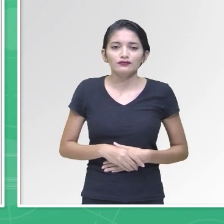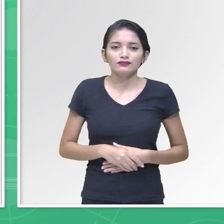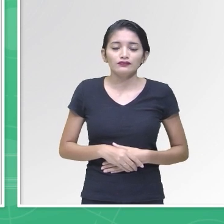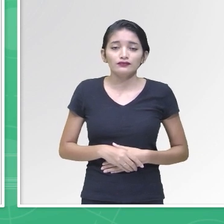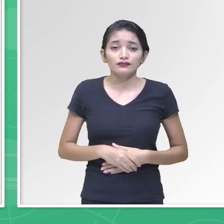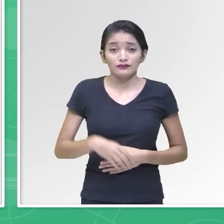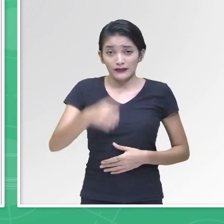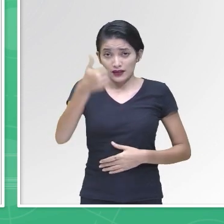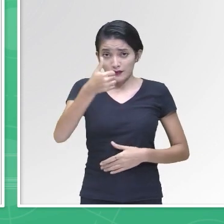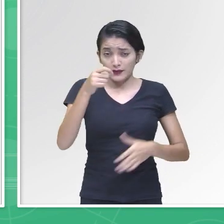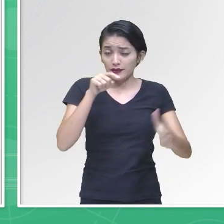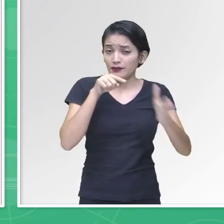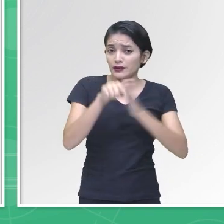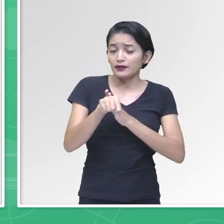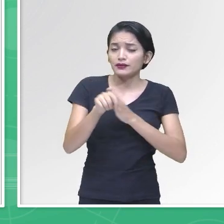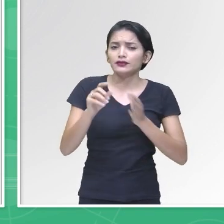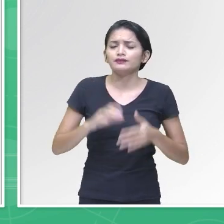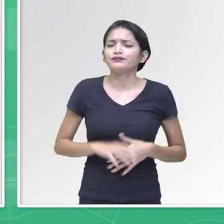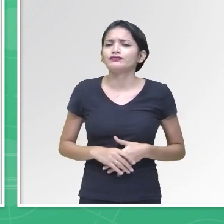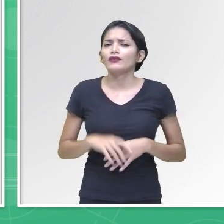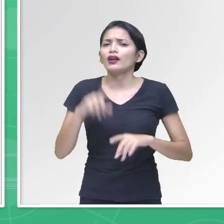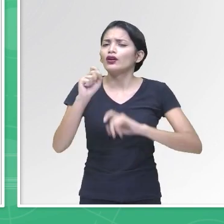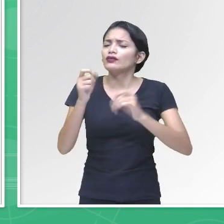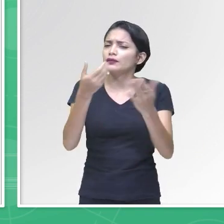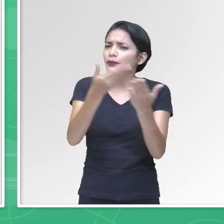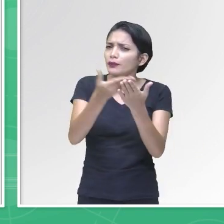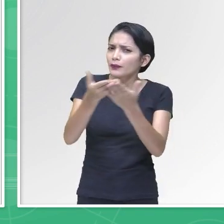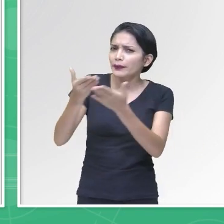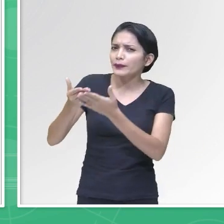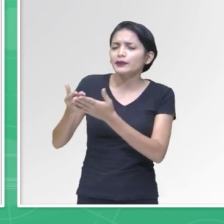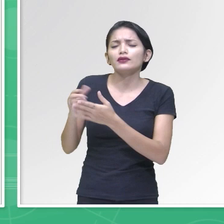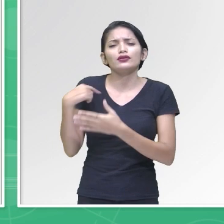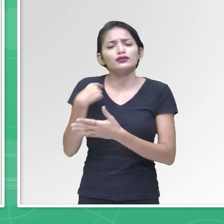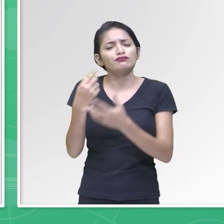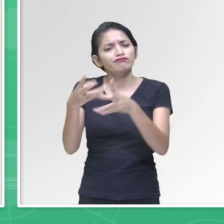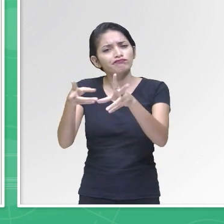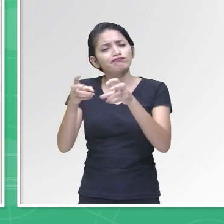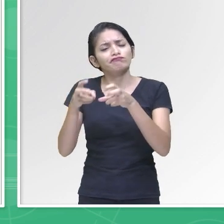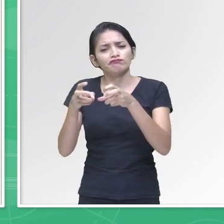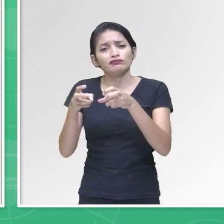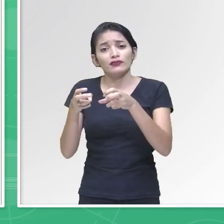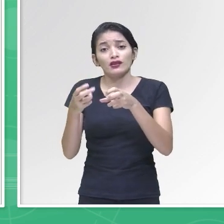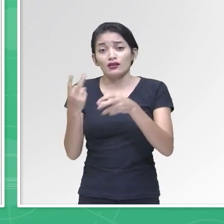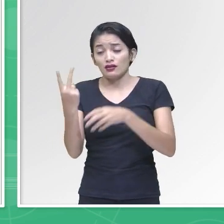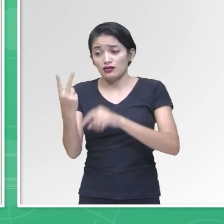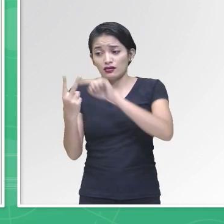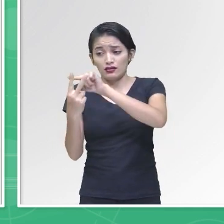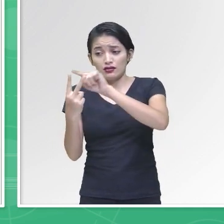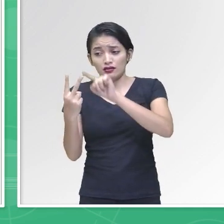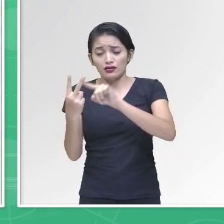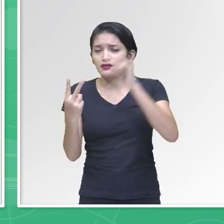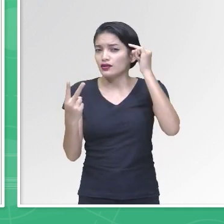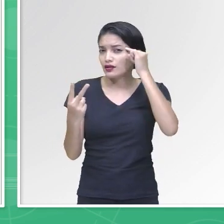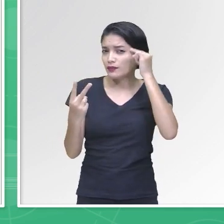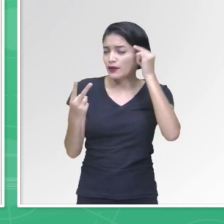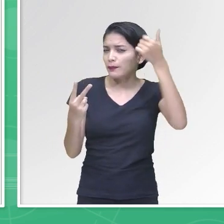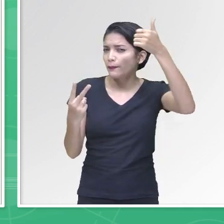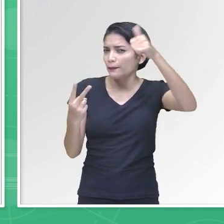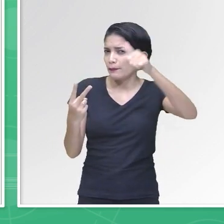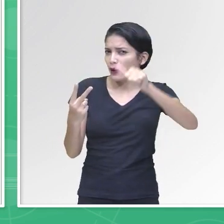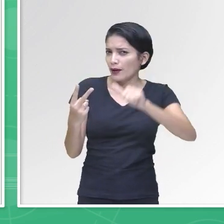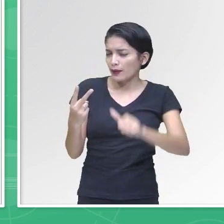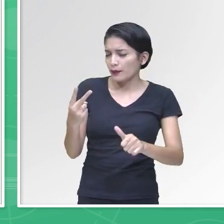Questão número 1. A partir do que foi estudado em aula, percebemos que existem duas perspectivas de análise do